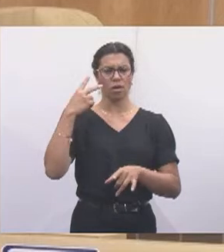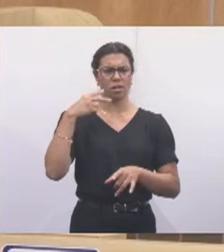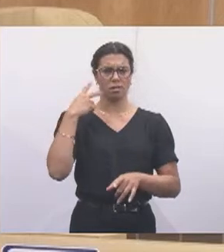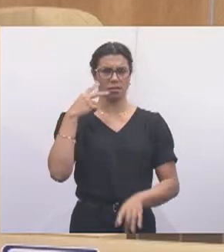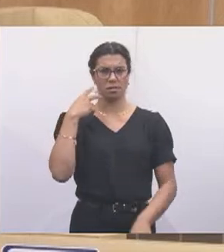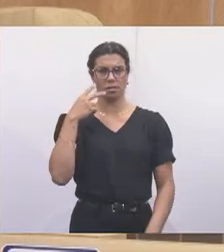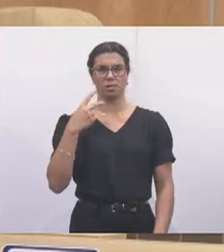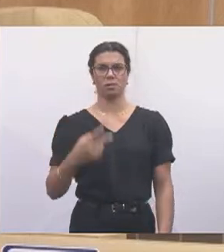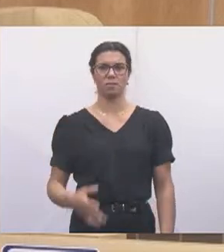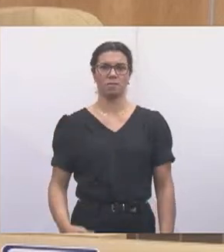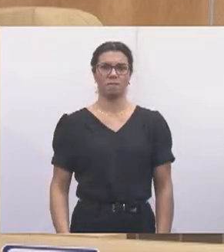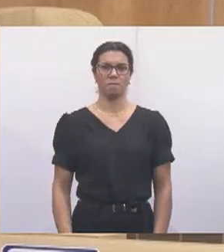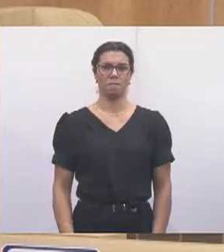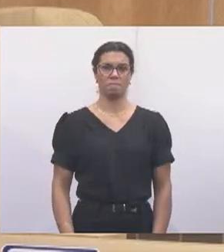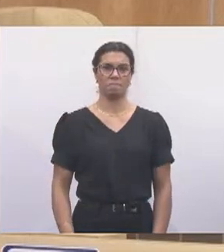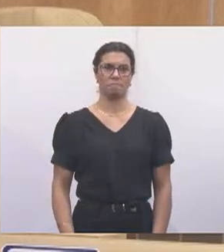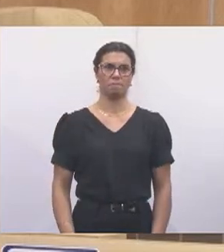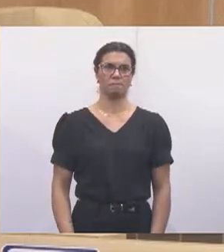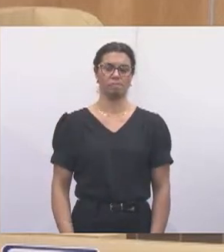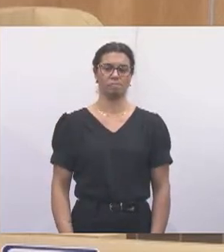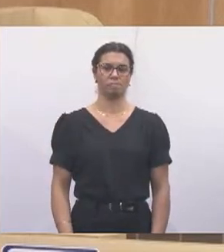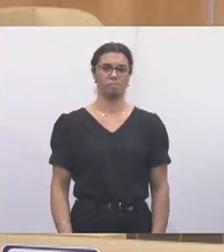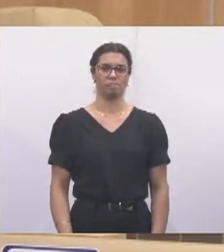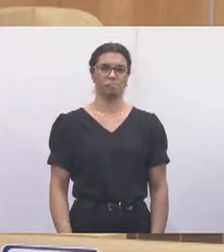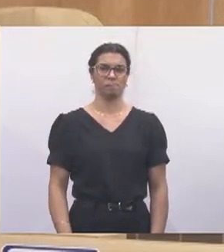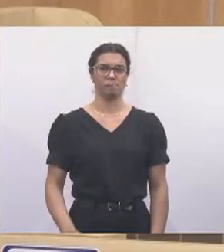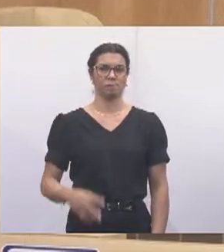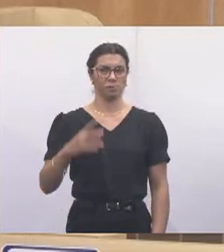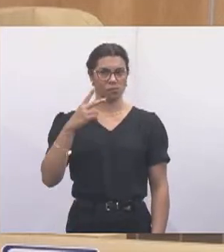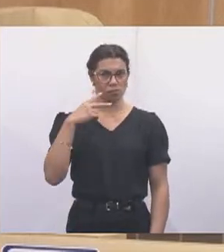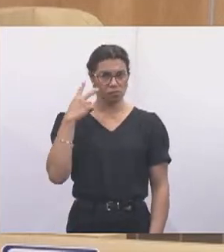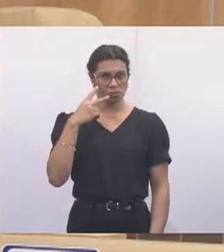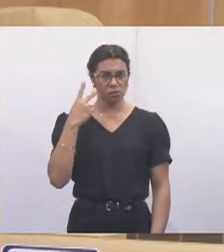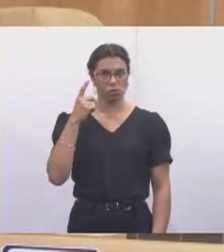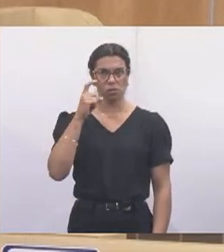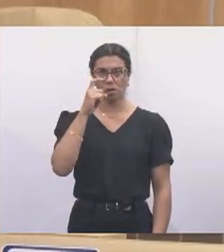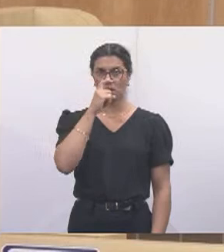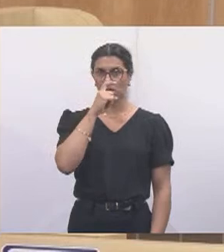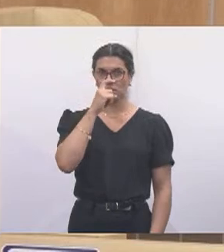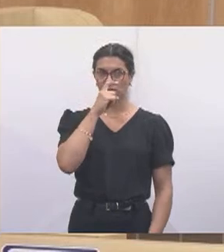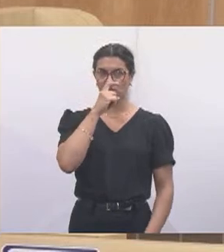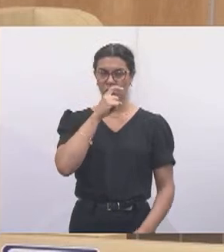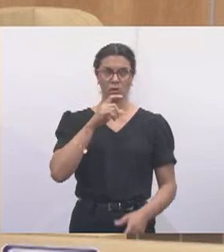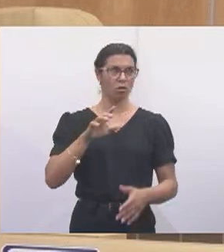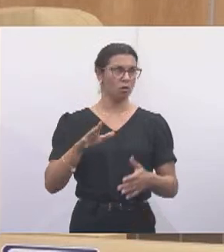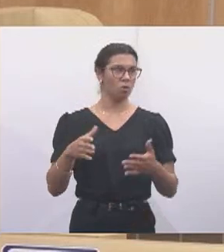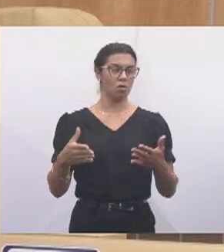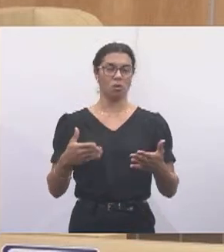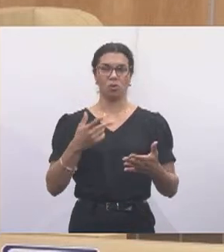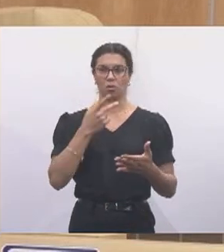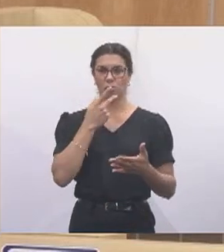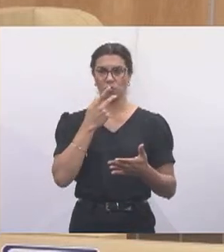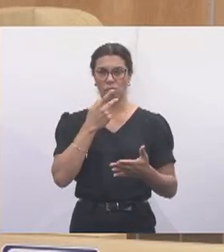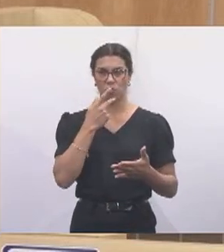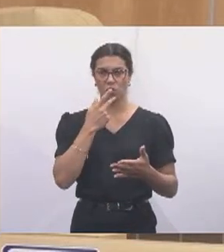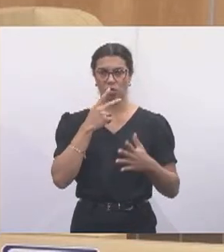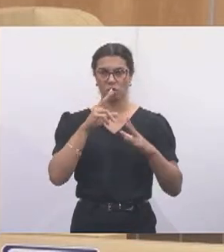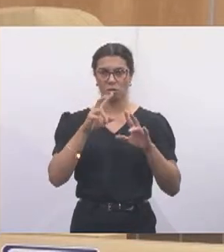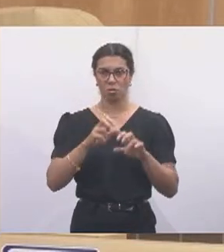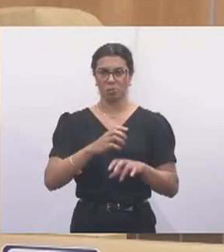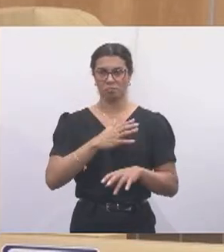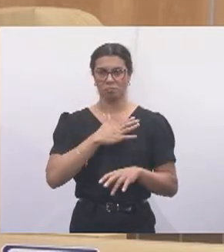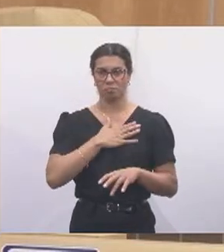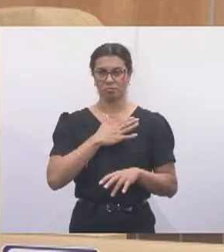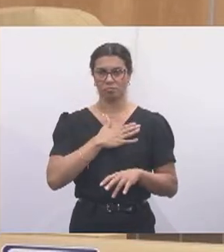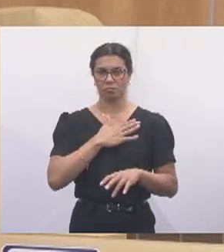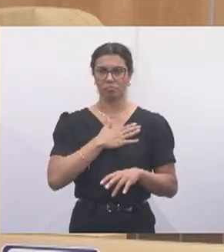inverdade. O vereador não falou a verdade quando ele cita que o funcionário público do município não